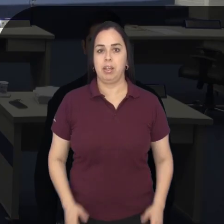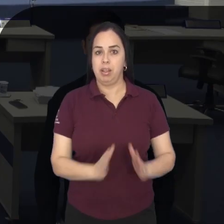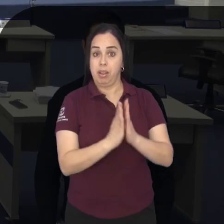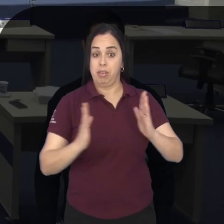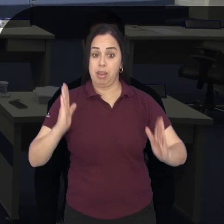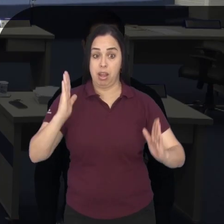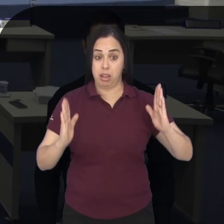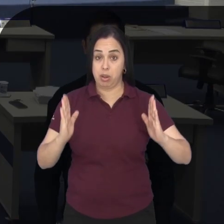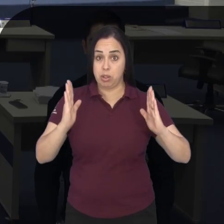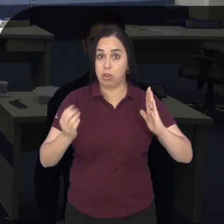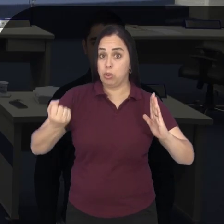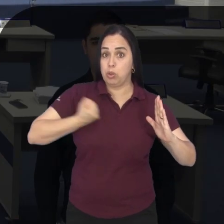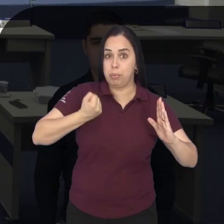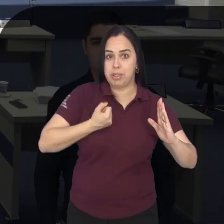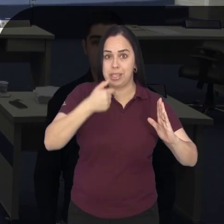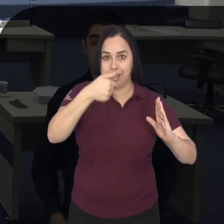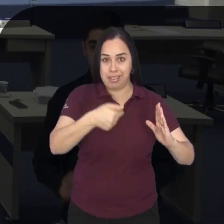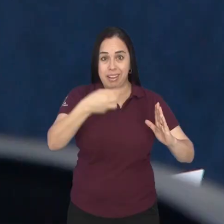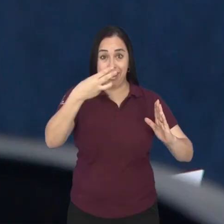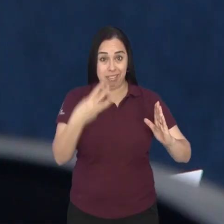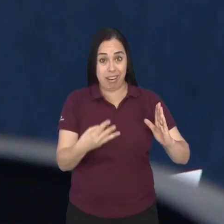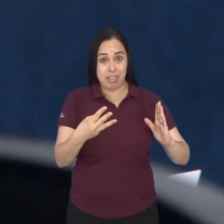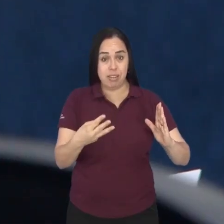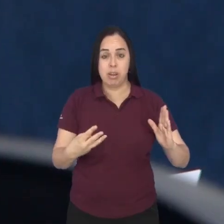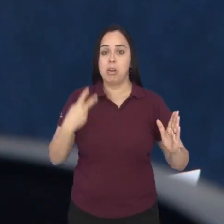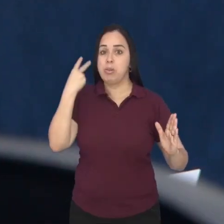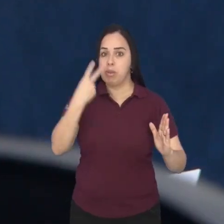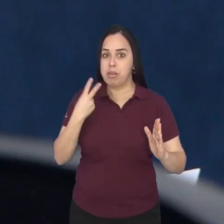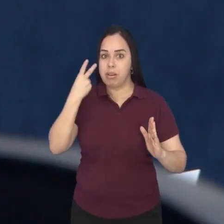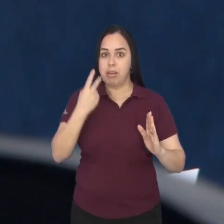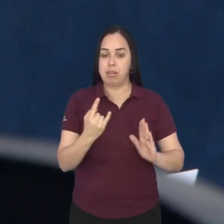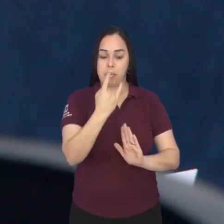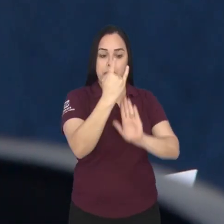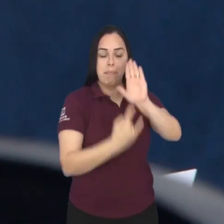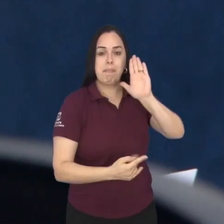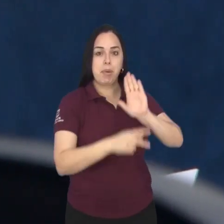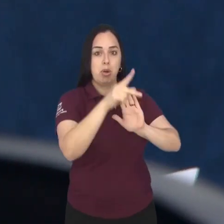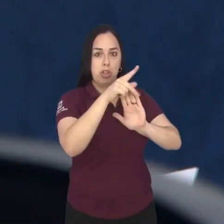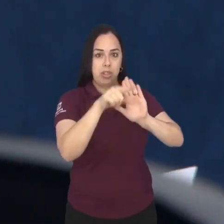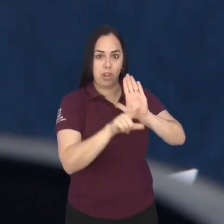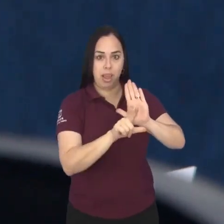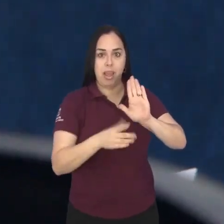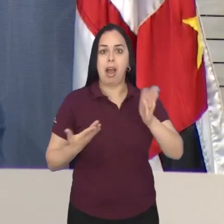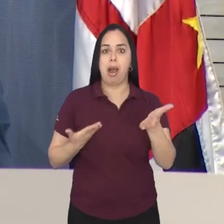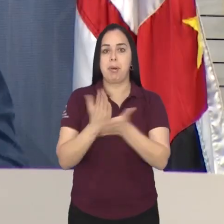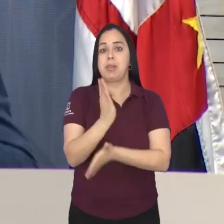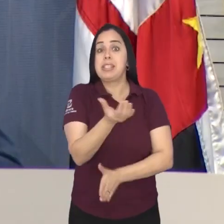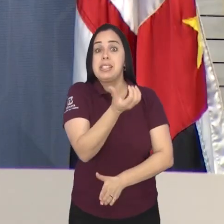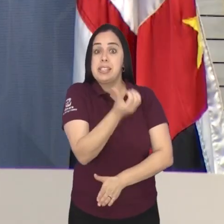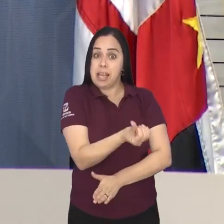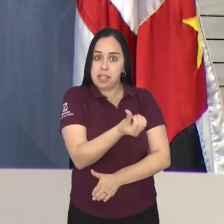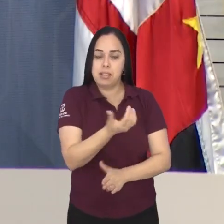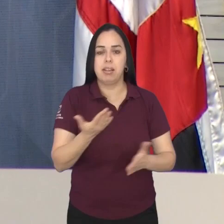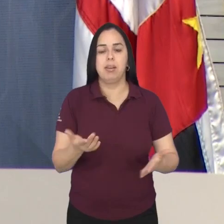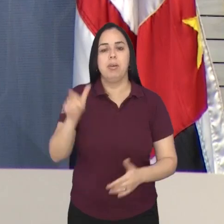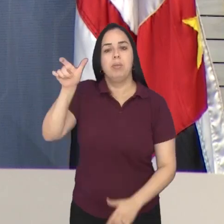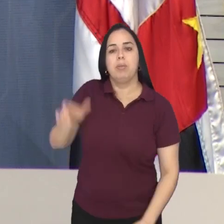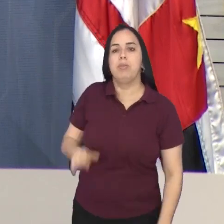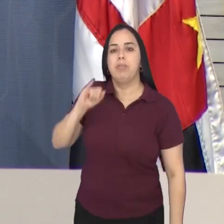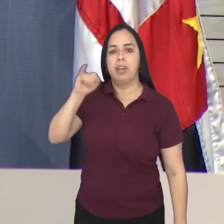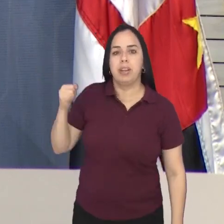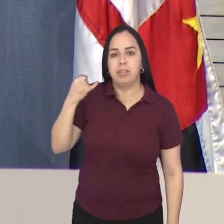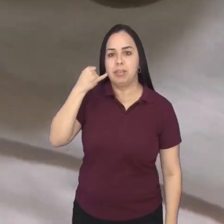Na 73ª sessão do ano, os parlamentares aprovaram 6 projetos da pauta. Um deles, do vereador